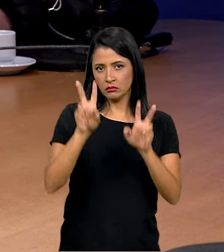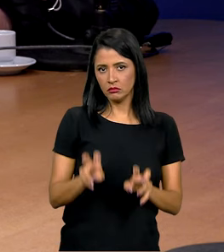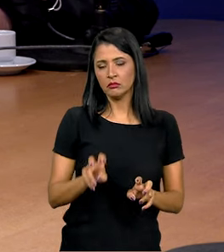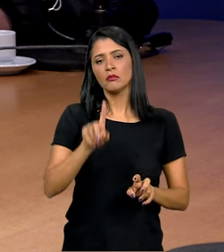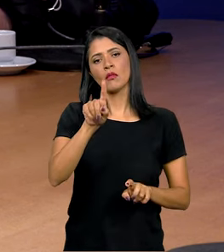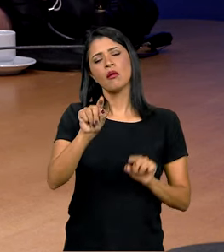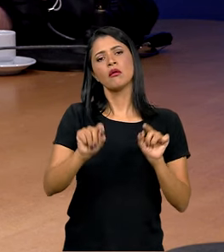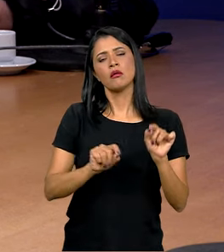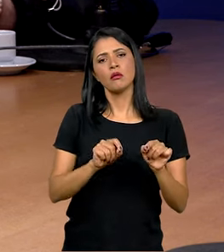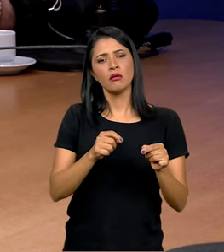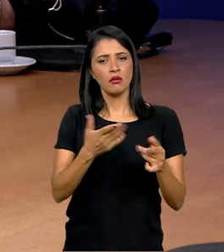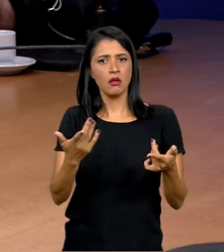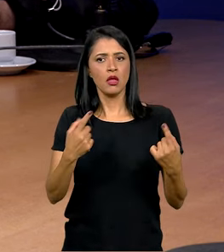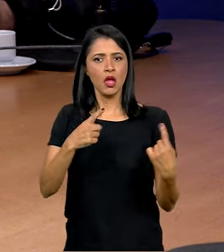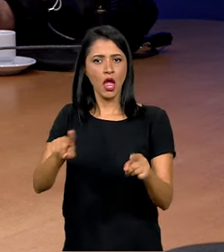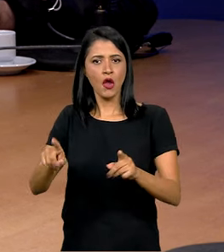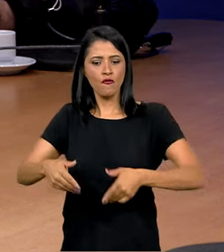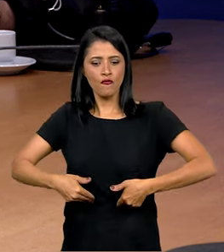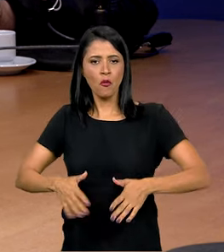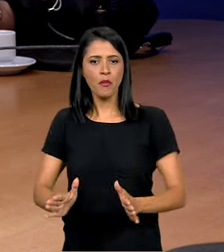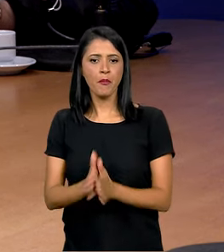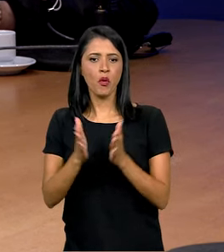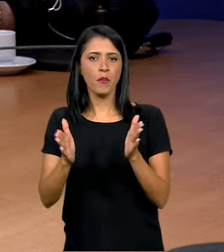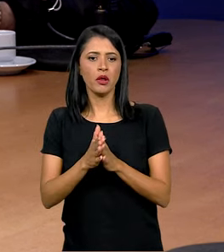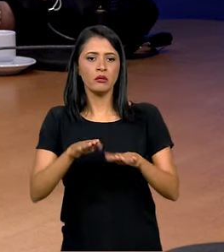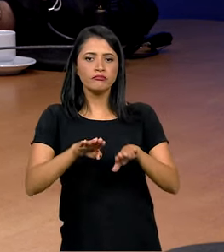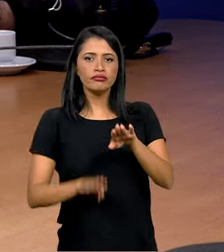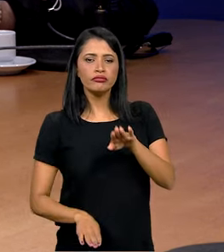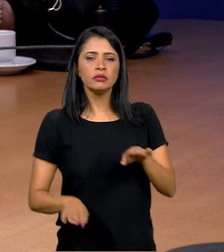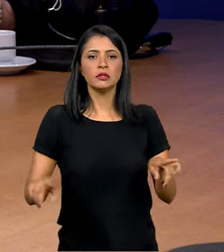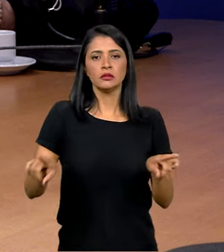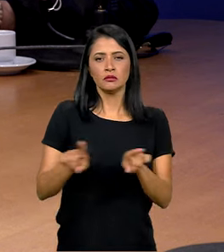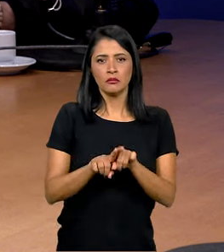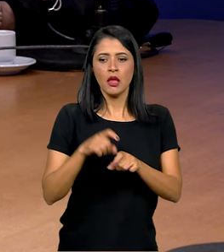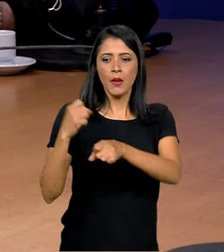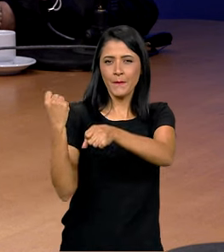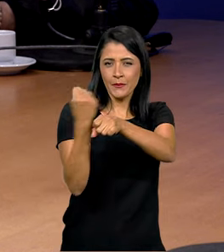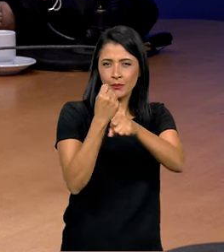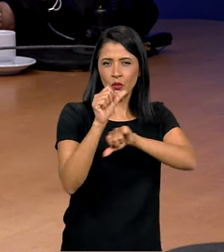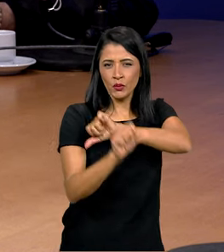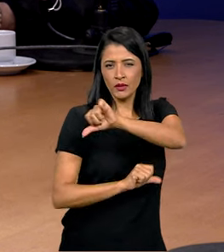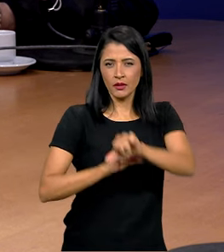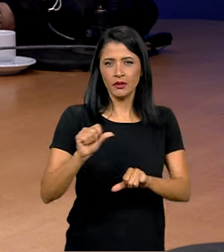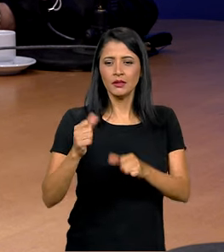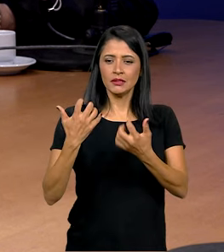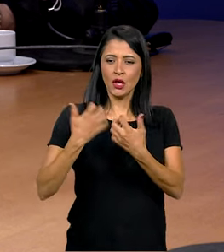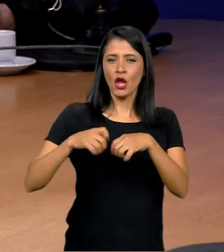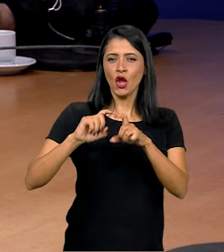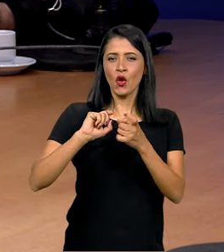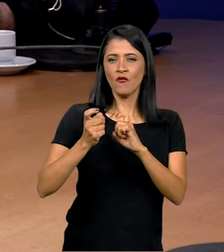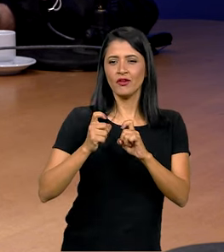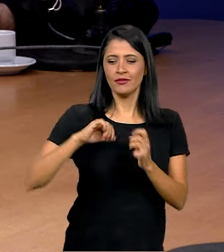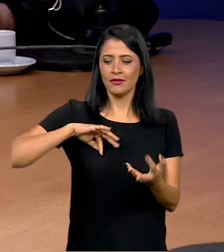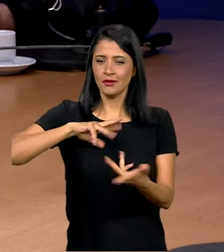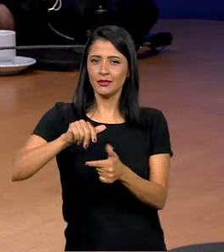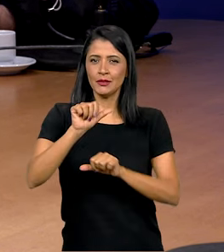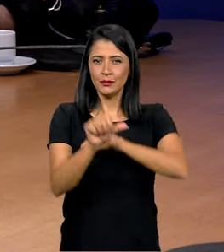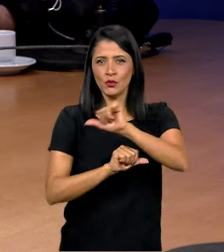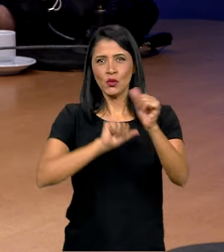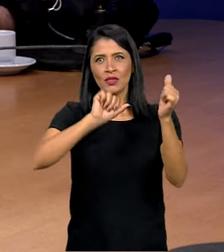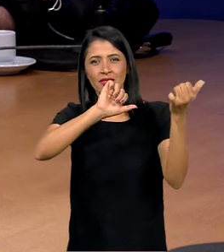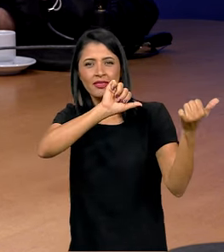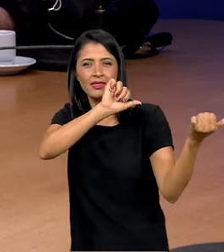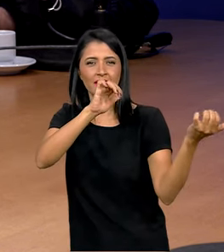eh São eh combate à fome à pobreza e desigualdade eh reforma do sistema de governança Global mudanças